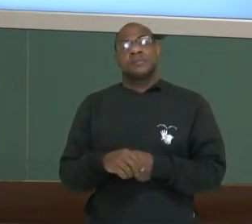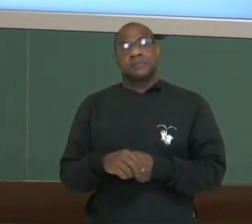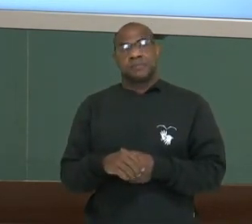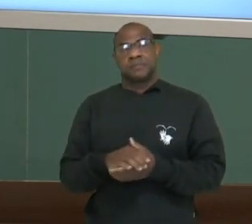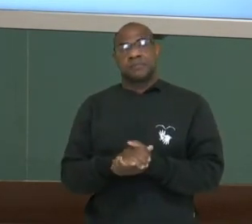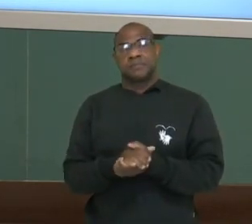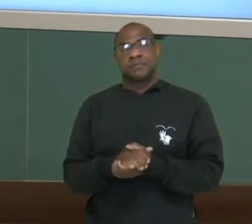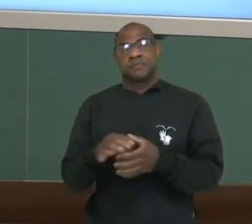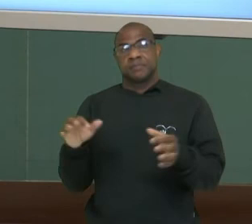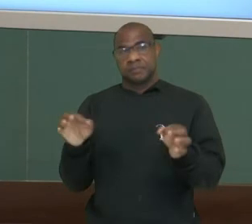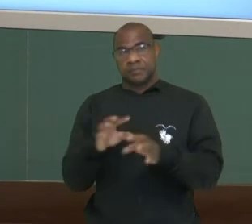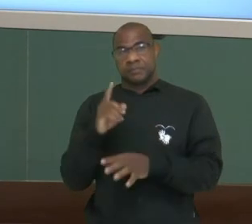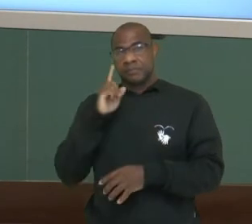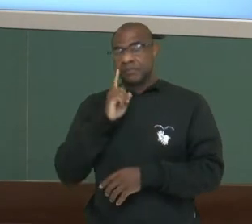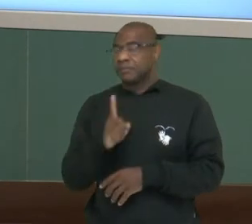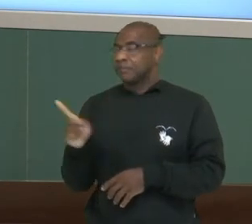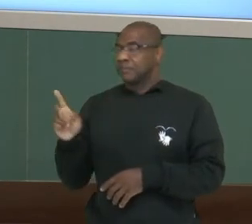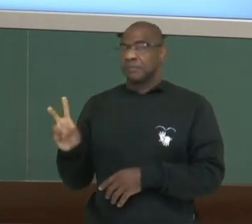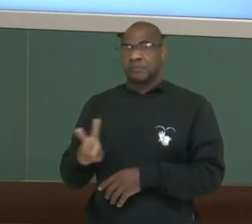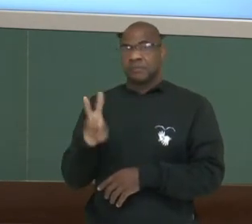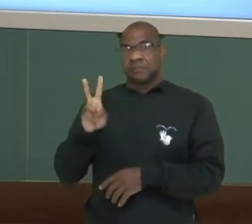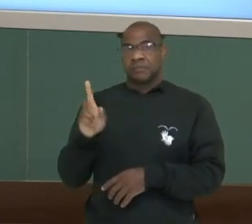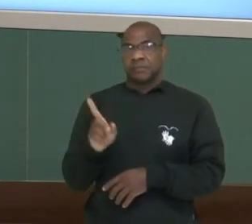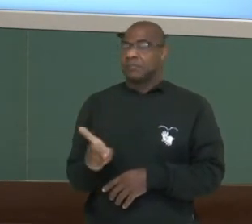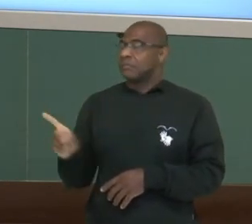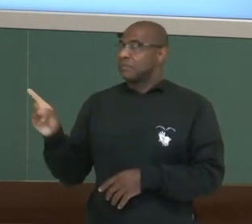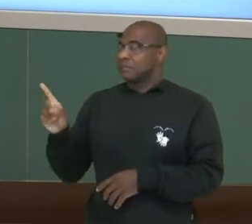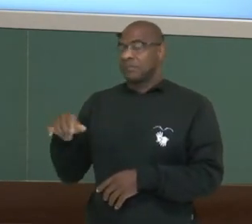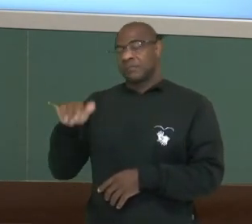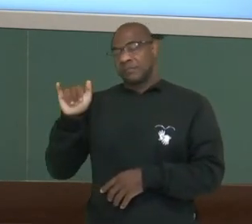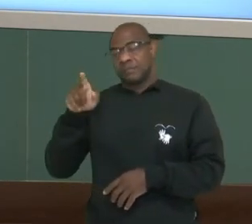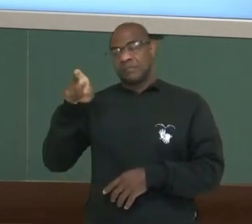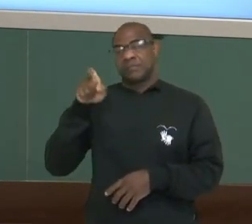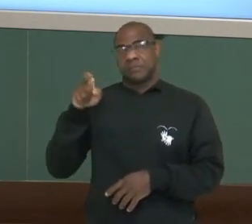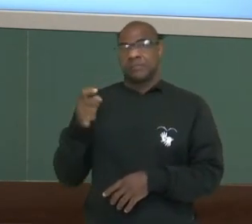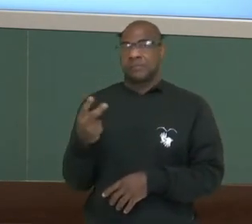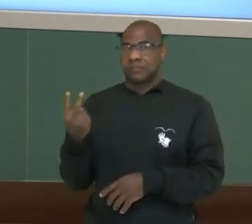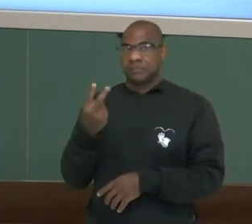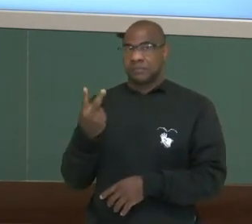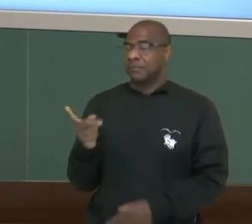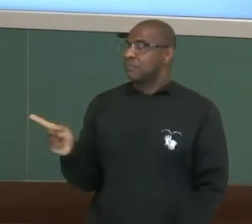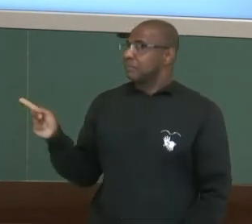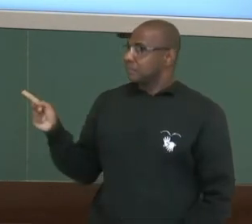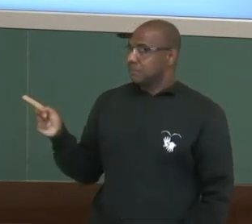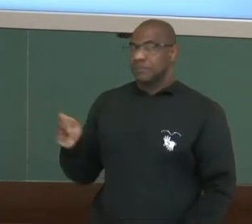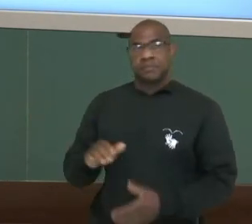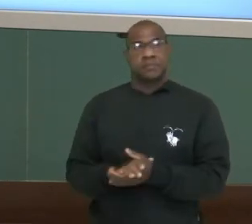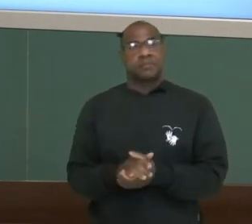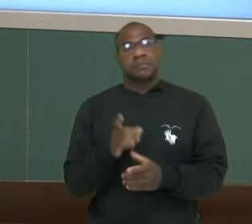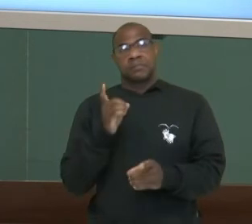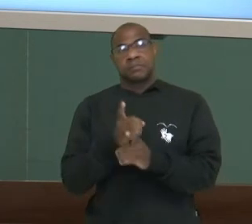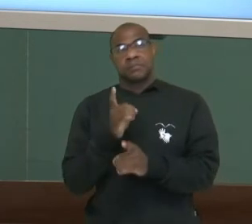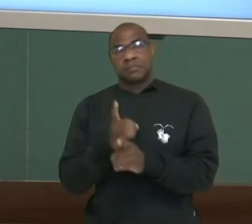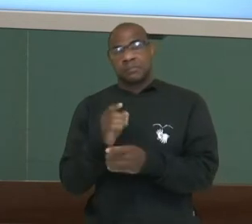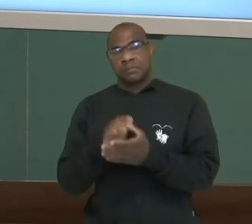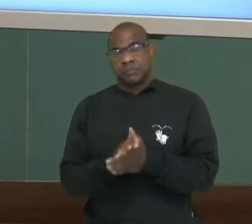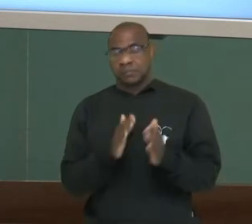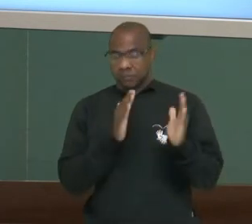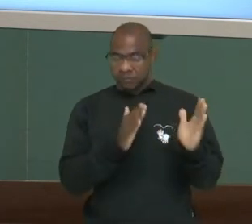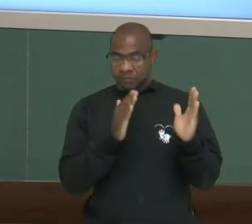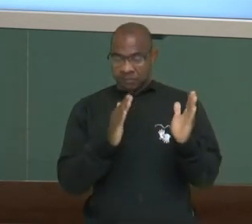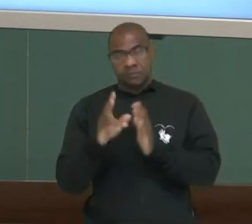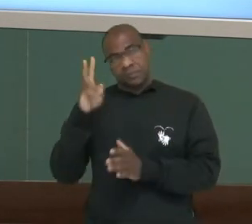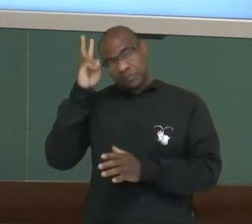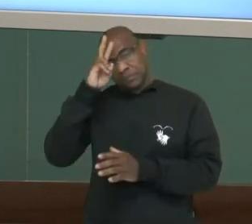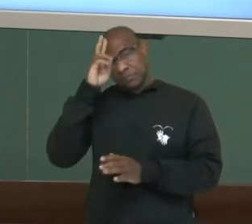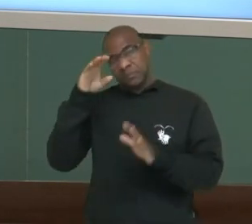menos 10 onzeavos. Encontramos o ponto em comum. Fácil, não é verdade? É só ir passo a passo e lembrando